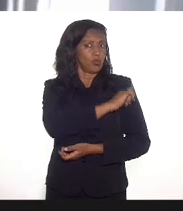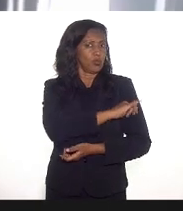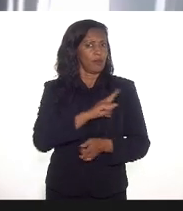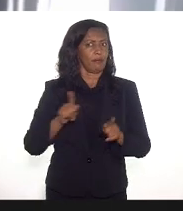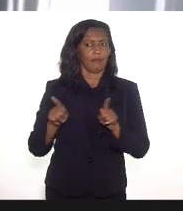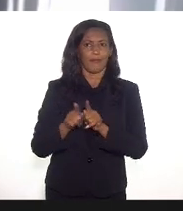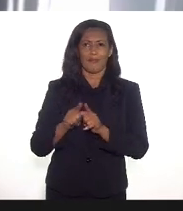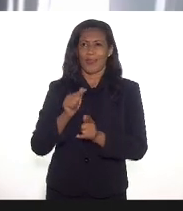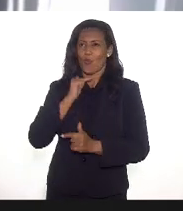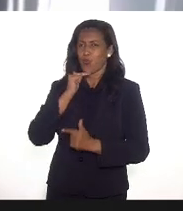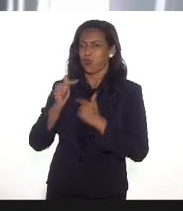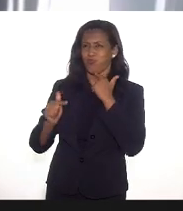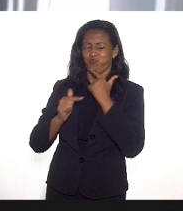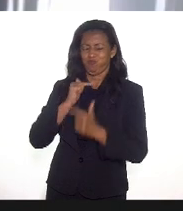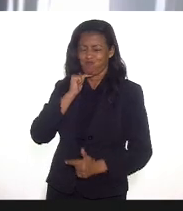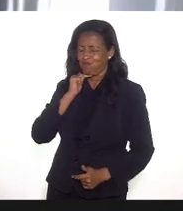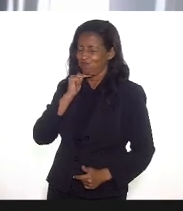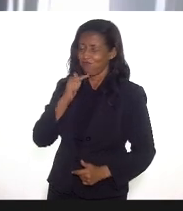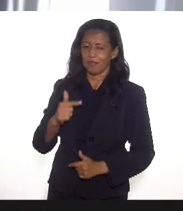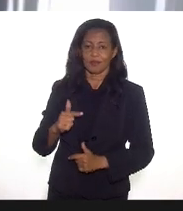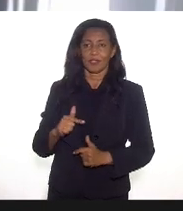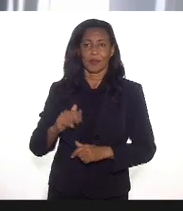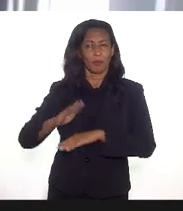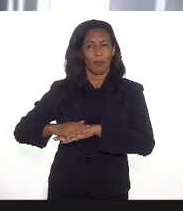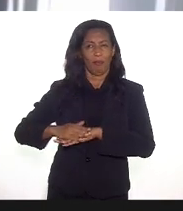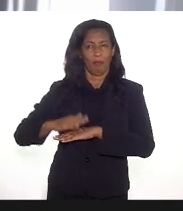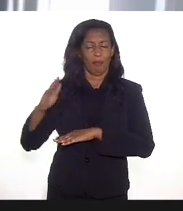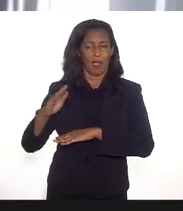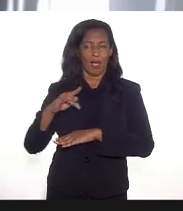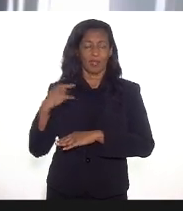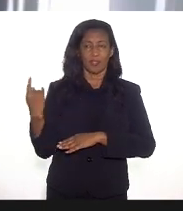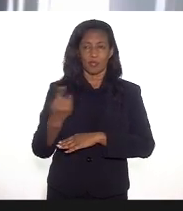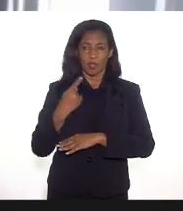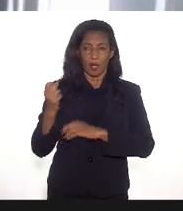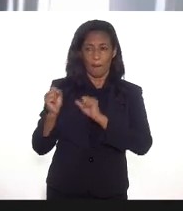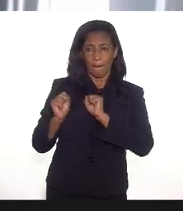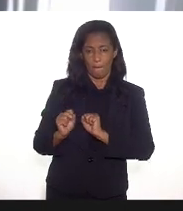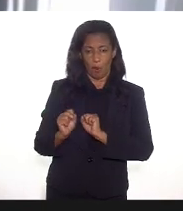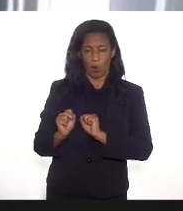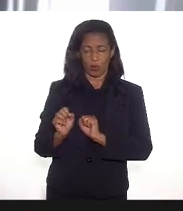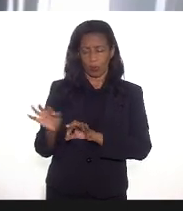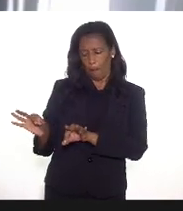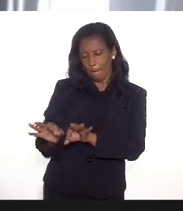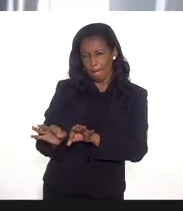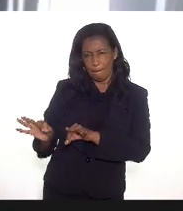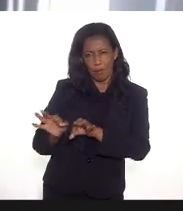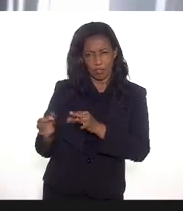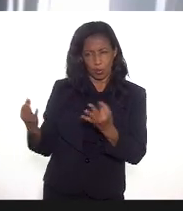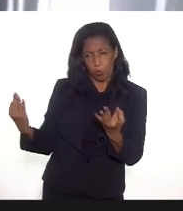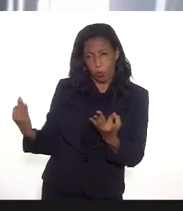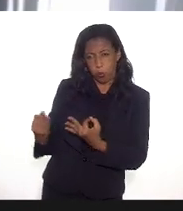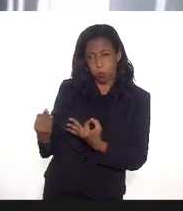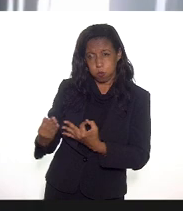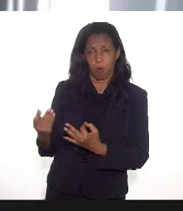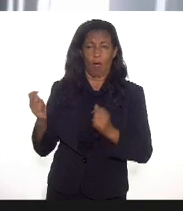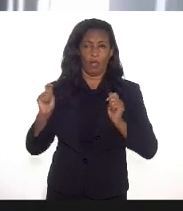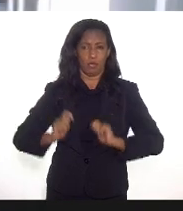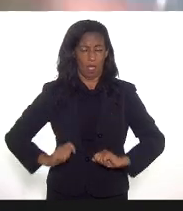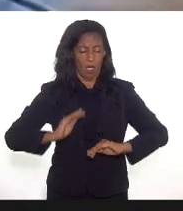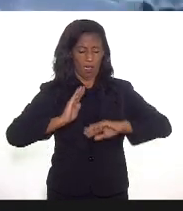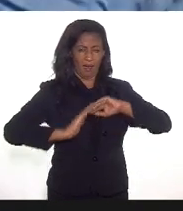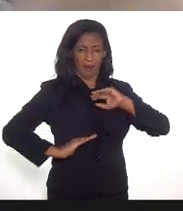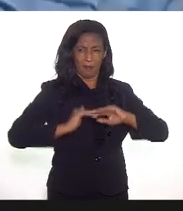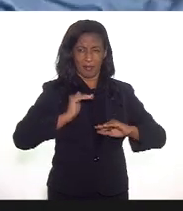também não consegue, por mais que a gente possa formular um bom projeto, por mais que a gente possa ter capacidade